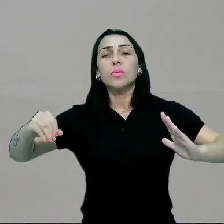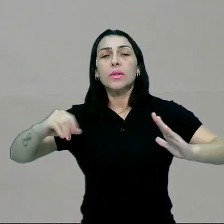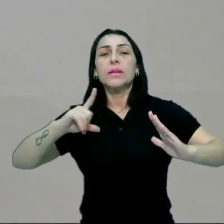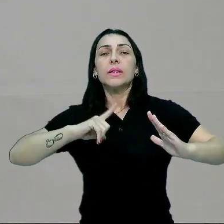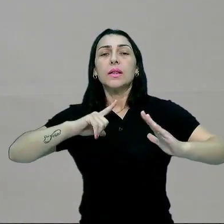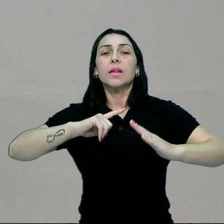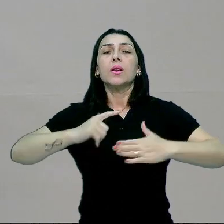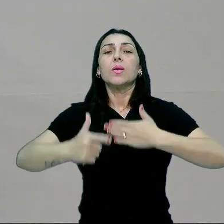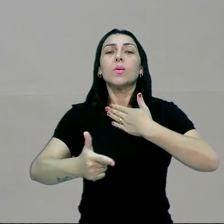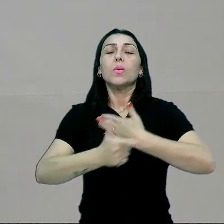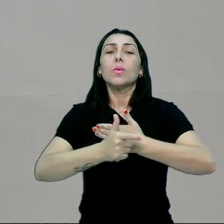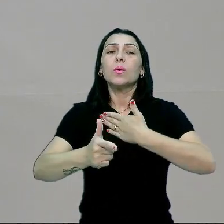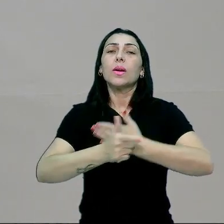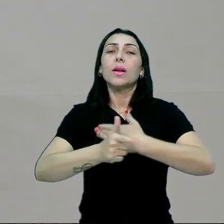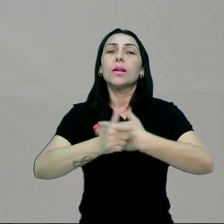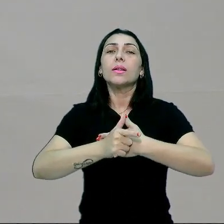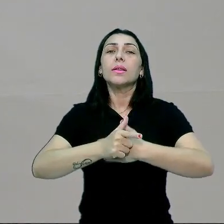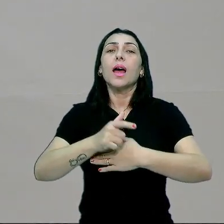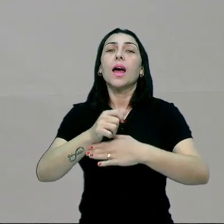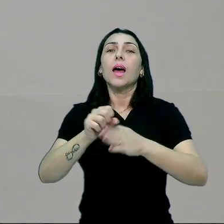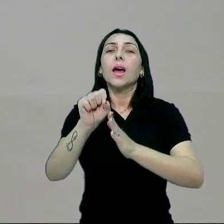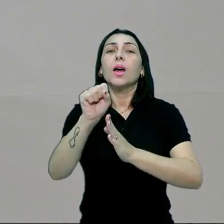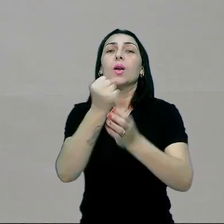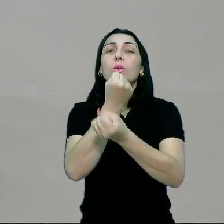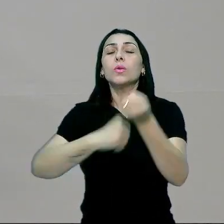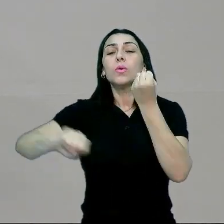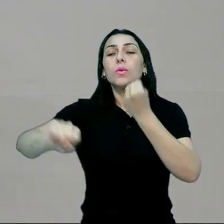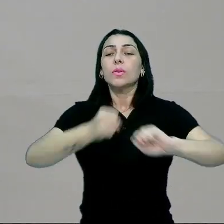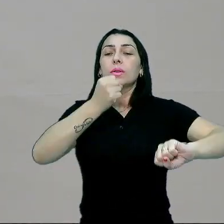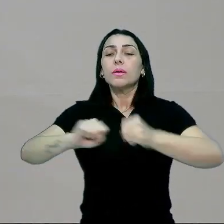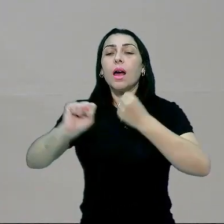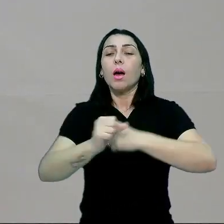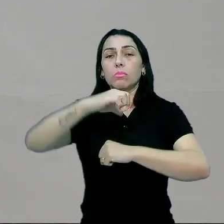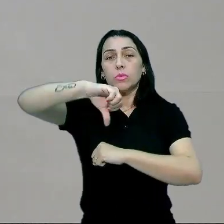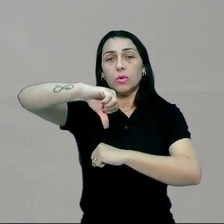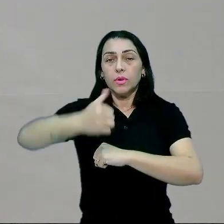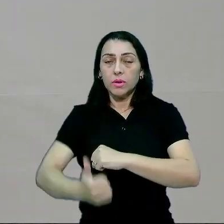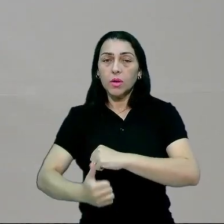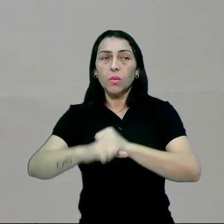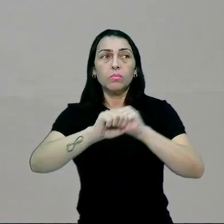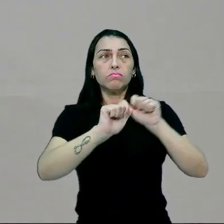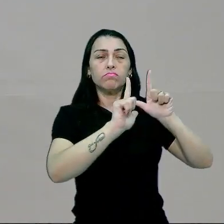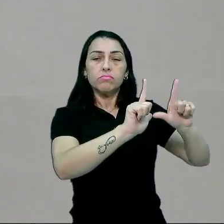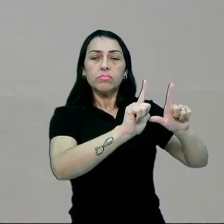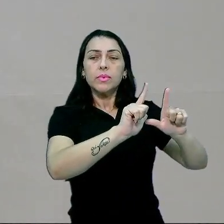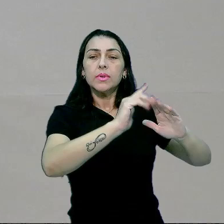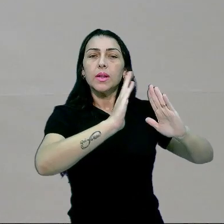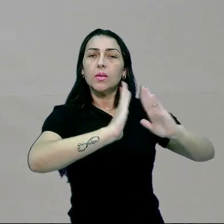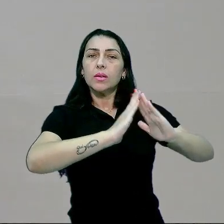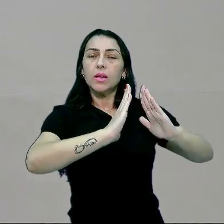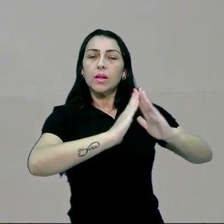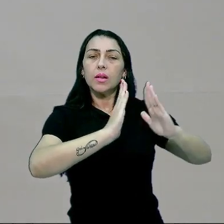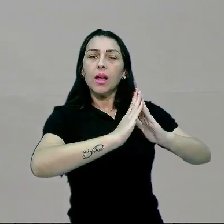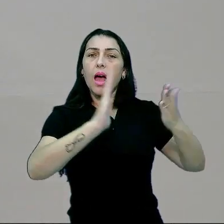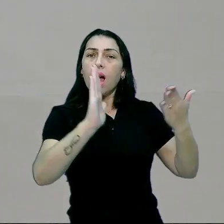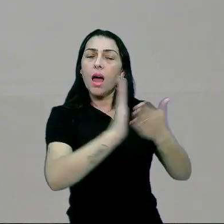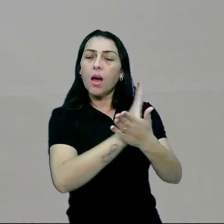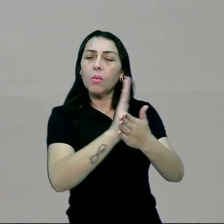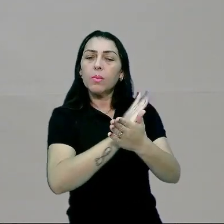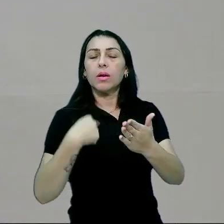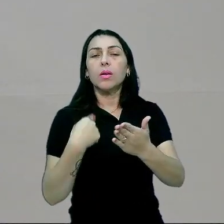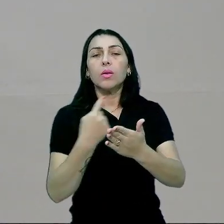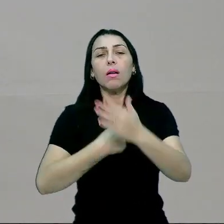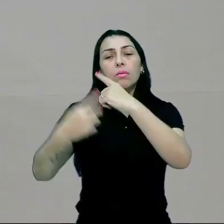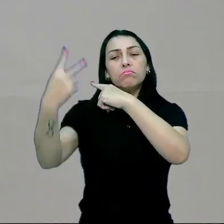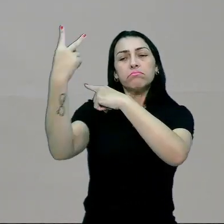do Salmo 91 e coloca na parede da nossa casa como se fosse, de certo modo, alguma coisa para a